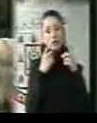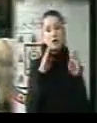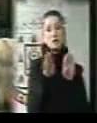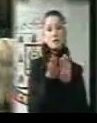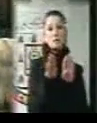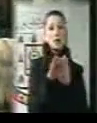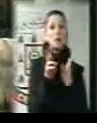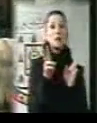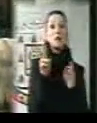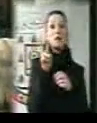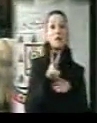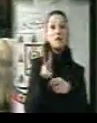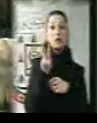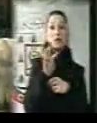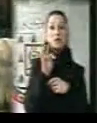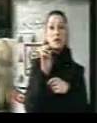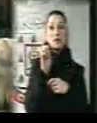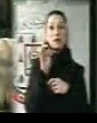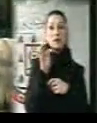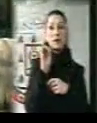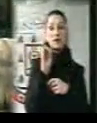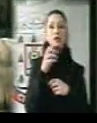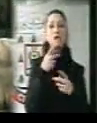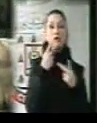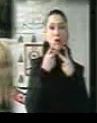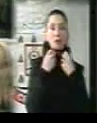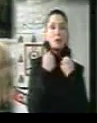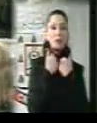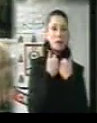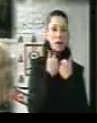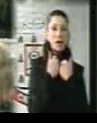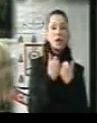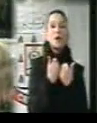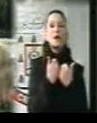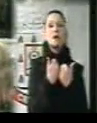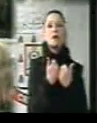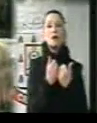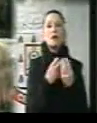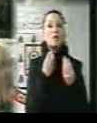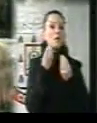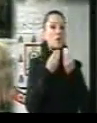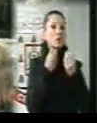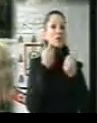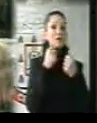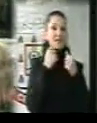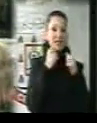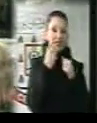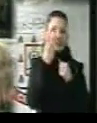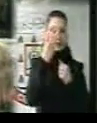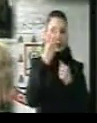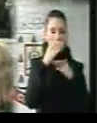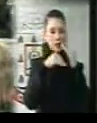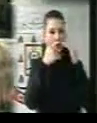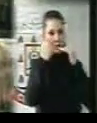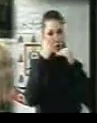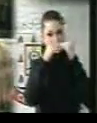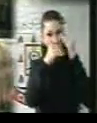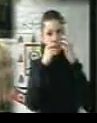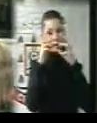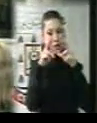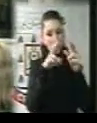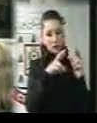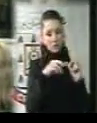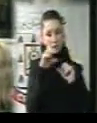e a vereadora Tati coloca muito bem a necessidade dessas três obras para a nossa